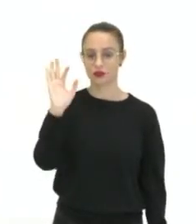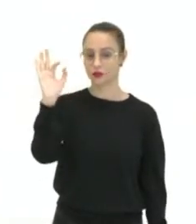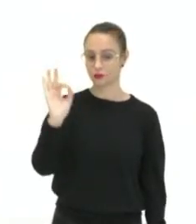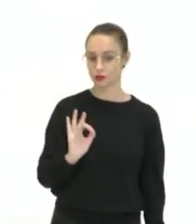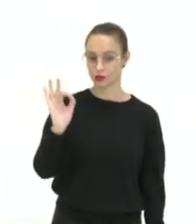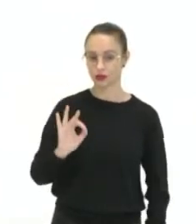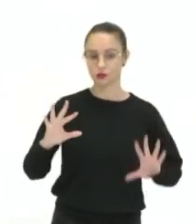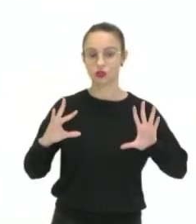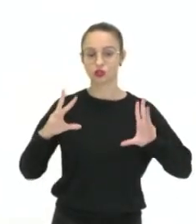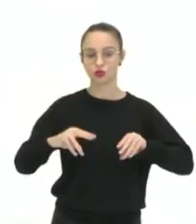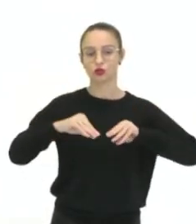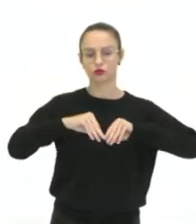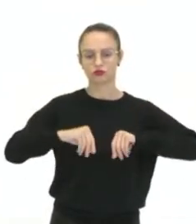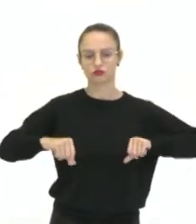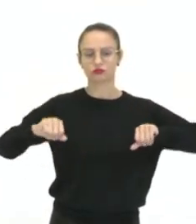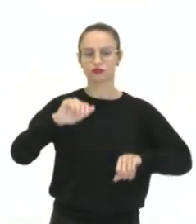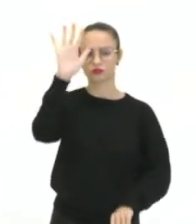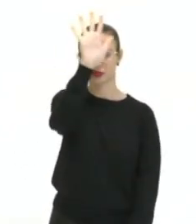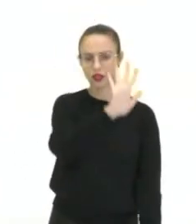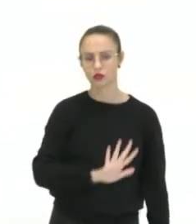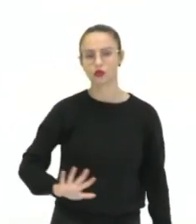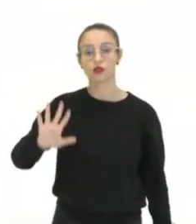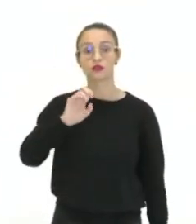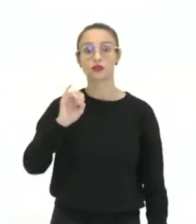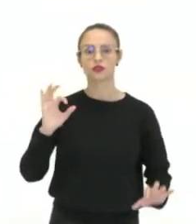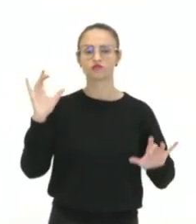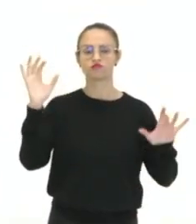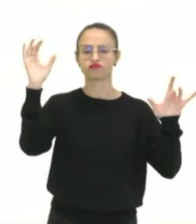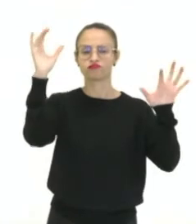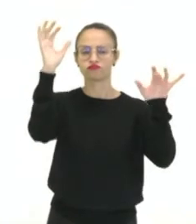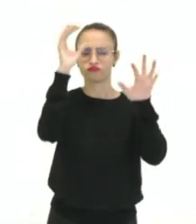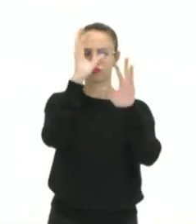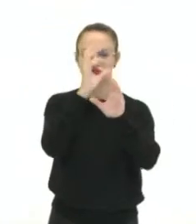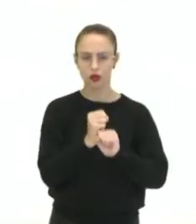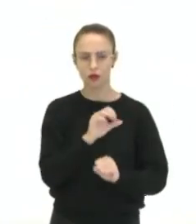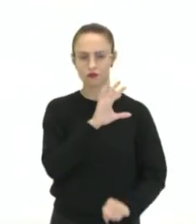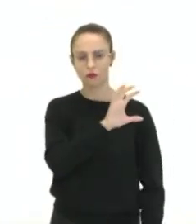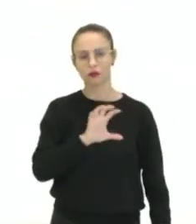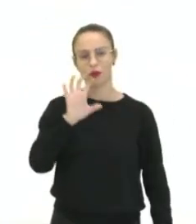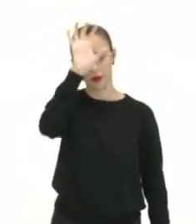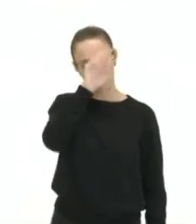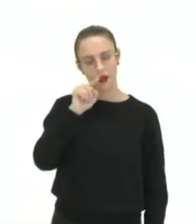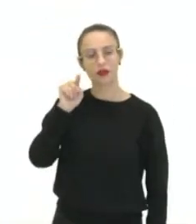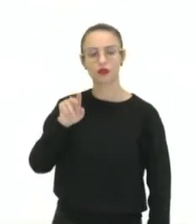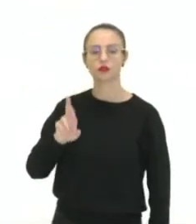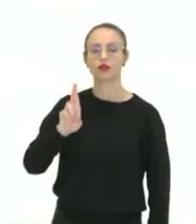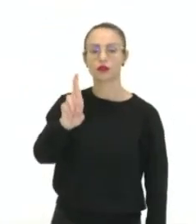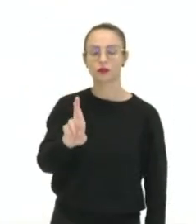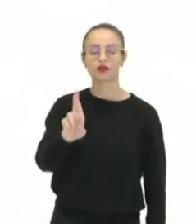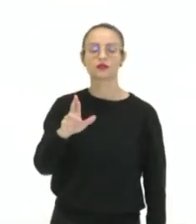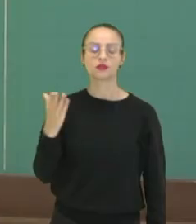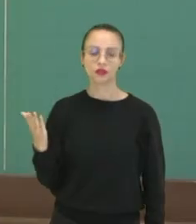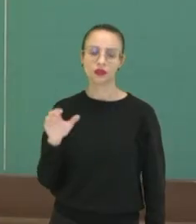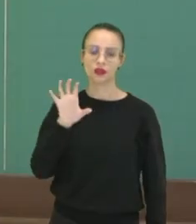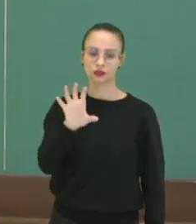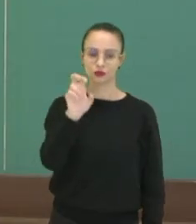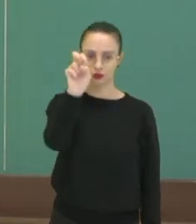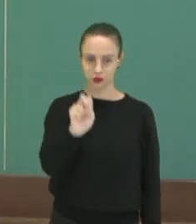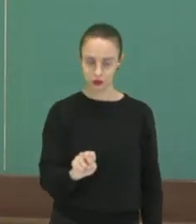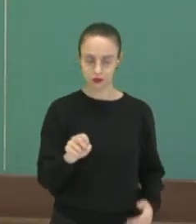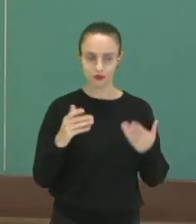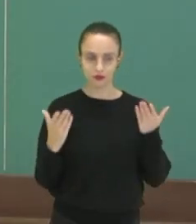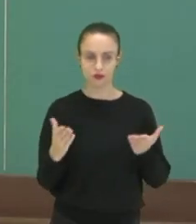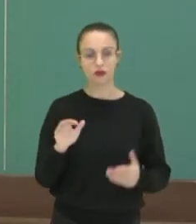6,76% de todo o território nacional. Se eu somar ali as áreas de cada região, é isso que representa a região